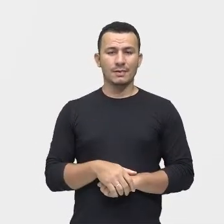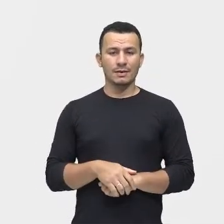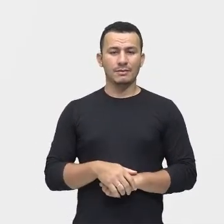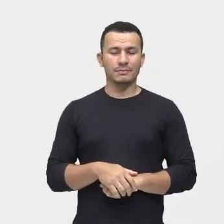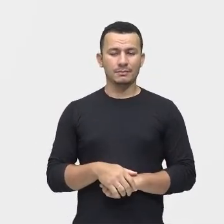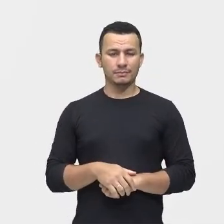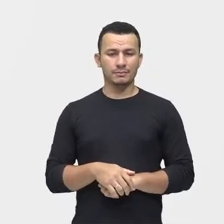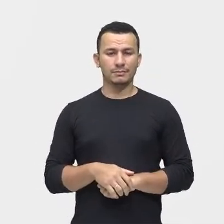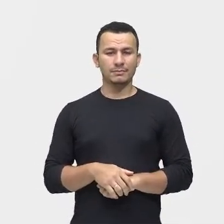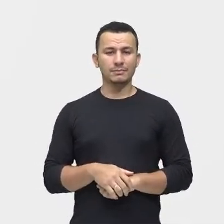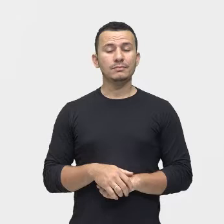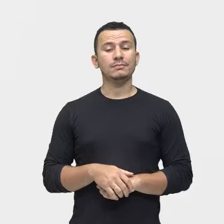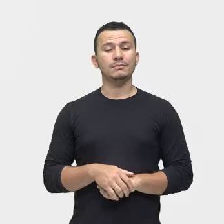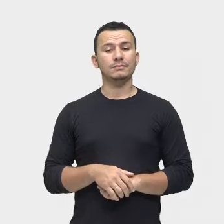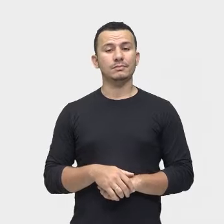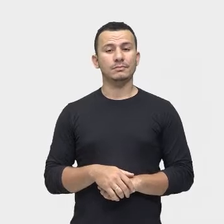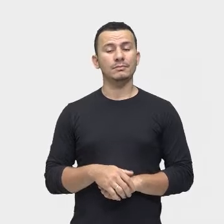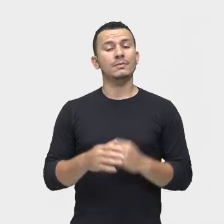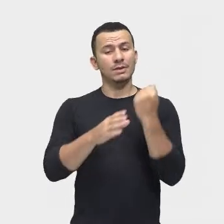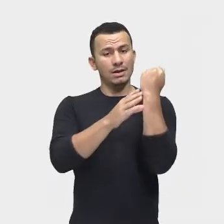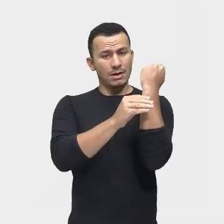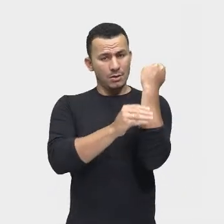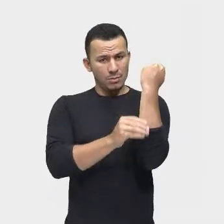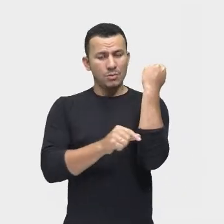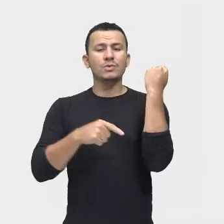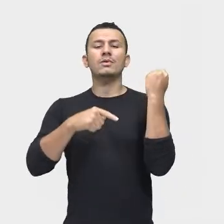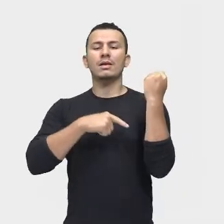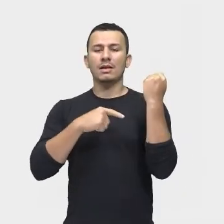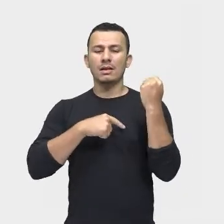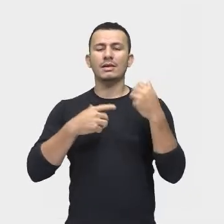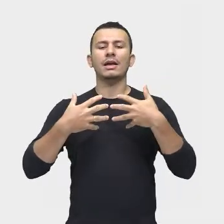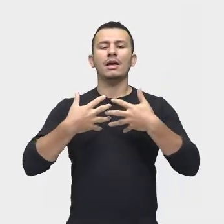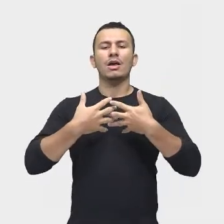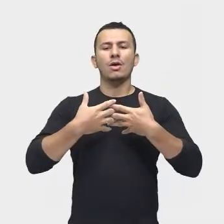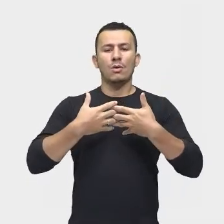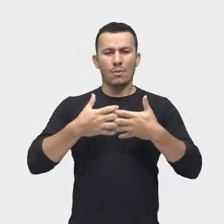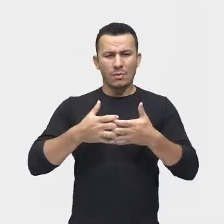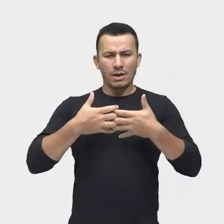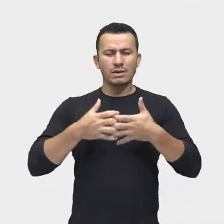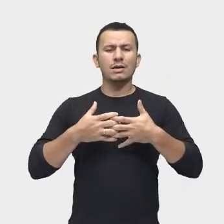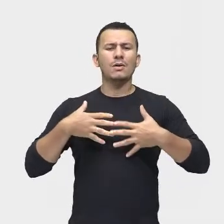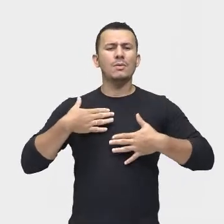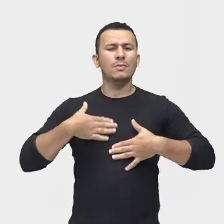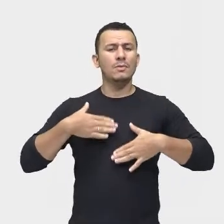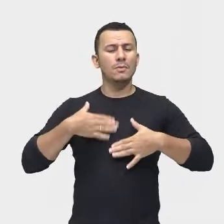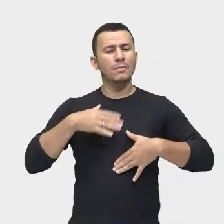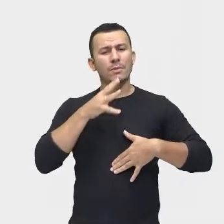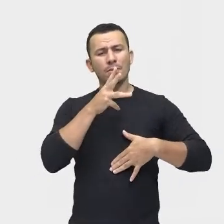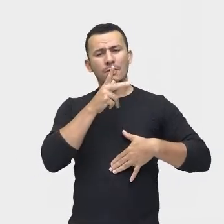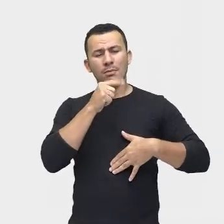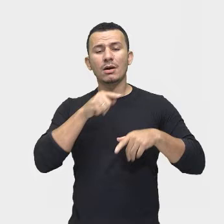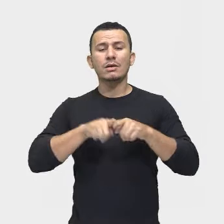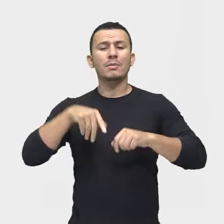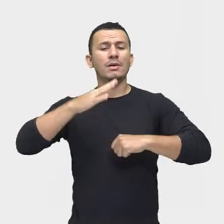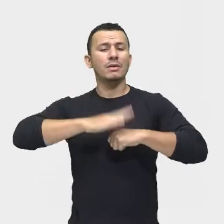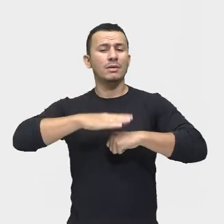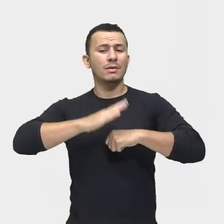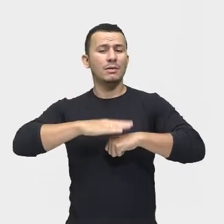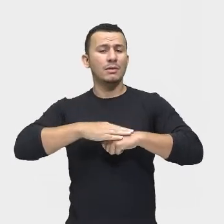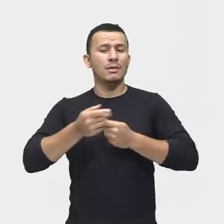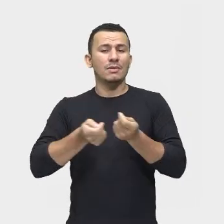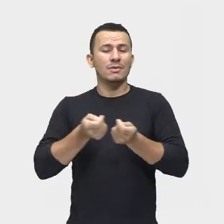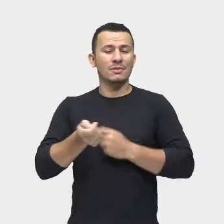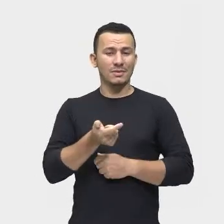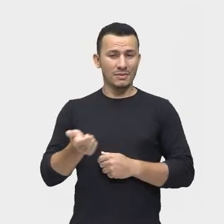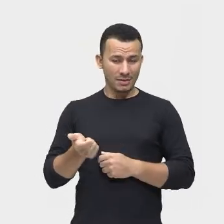músculo liso são os músculos que têm contração lenta e involuntária, isto é,